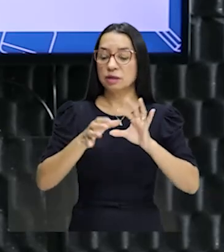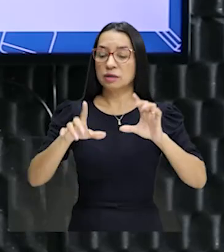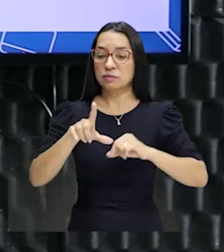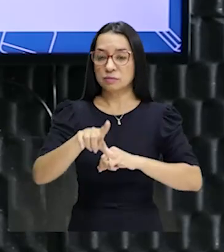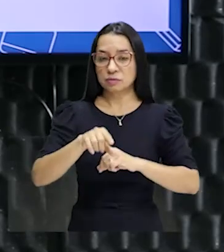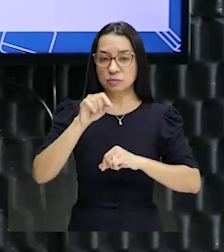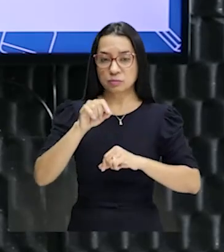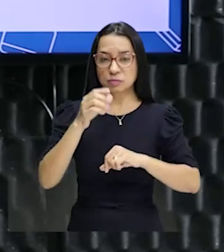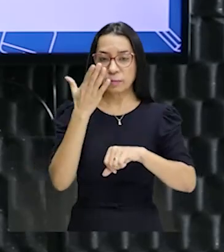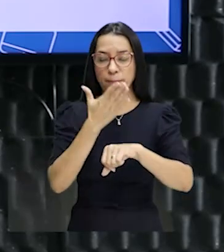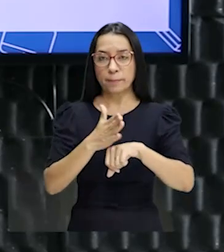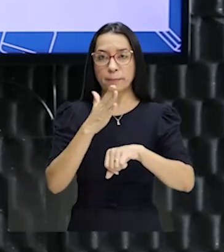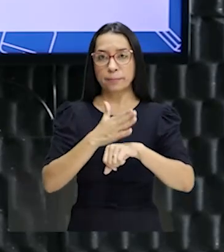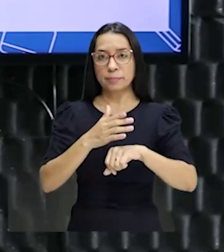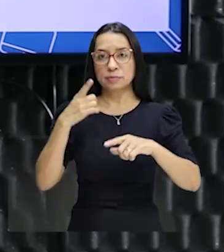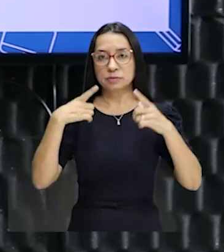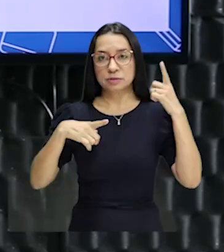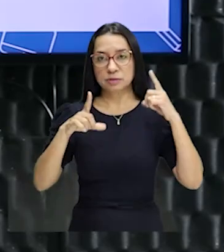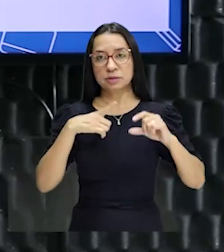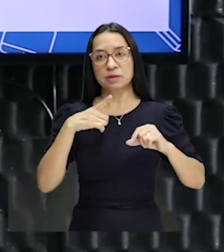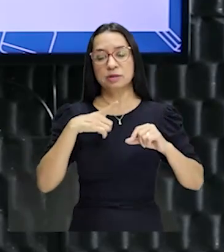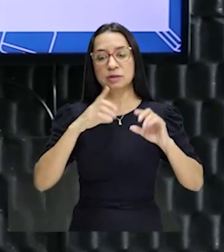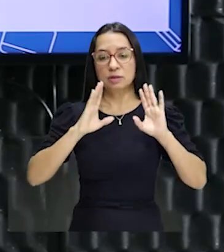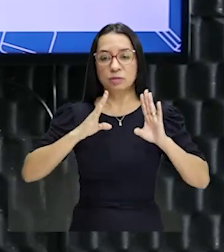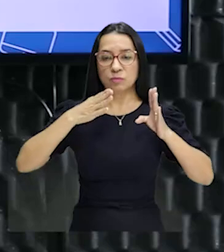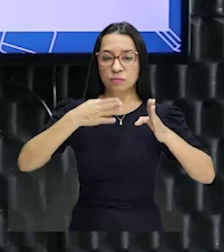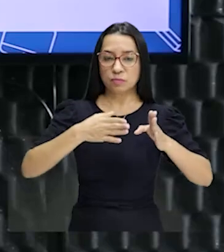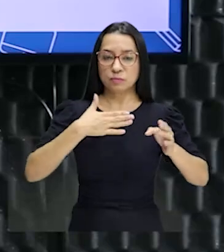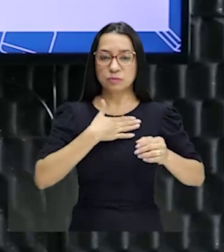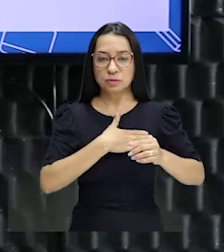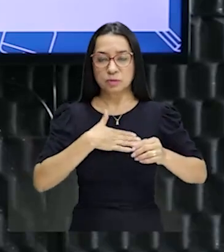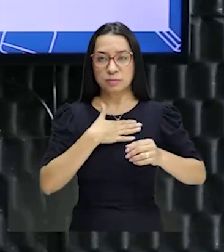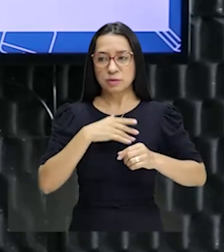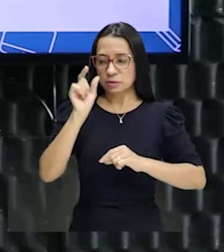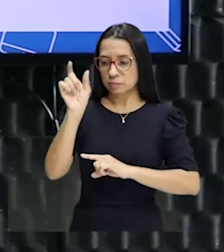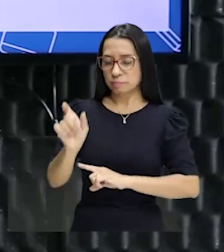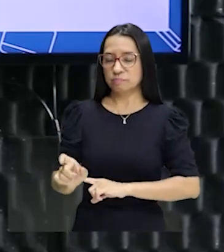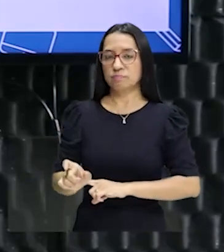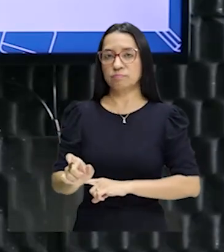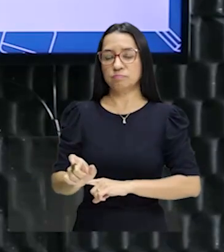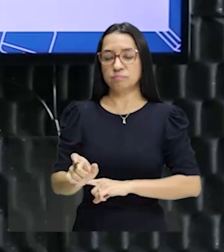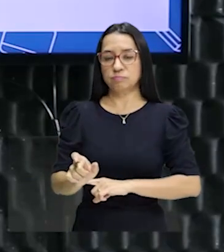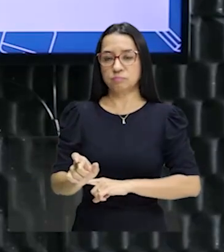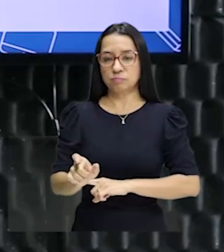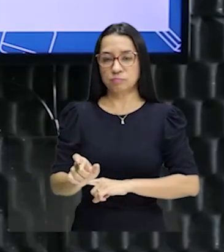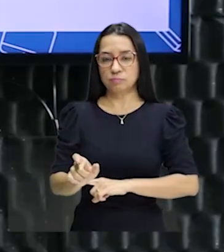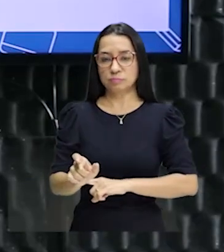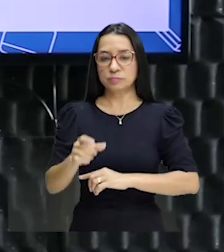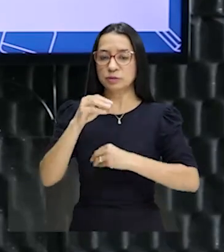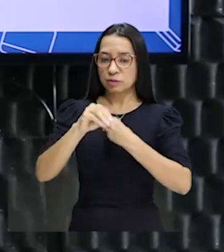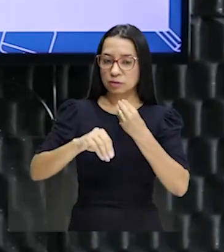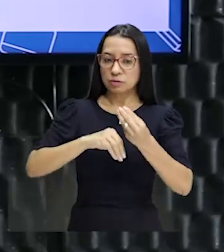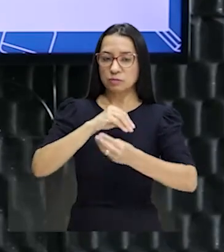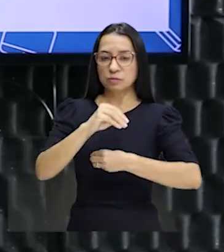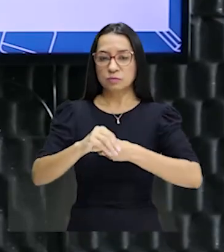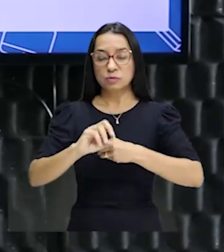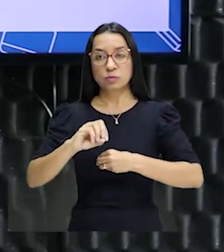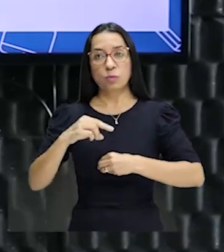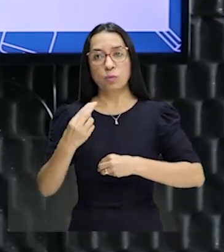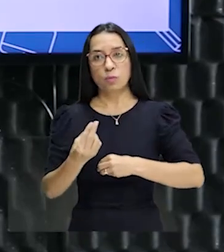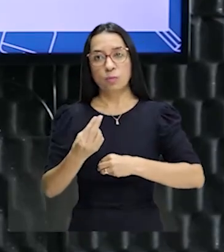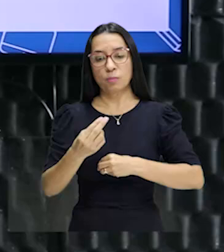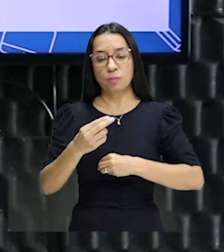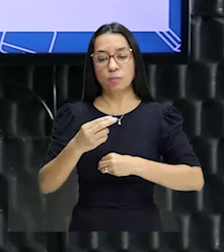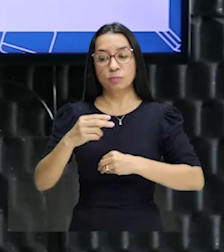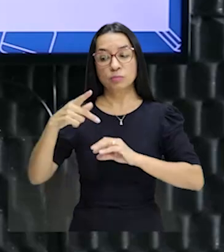As práticas de lazer devem ter o caráter de prazer do indivíduo, quem está envolvido, ou seja,